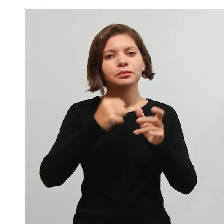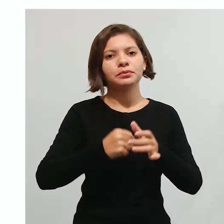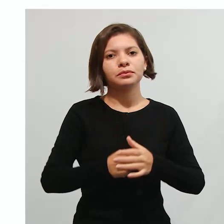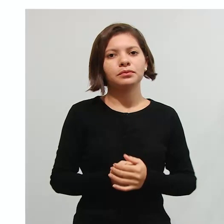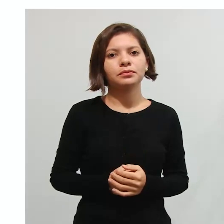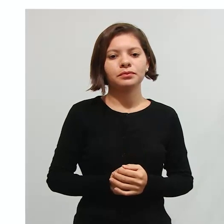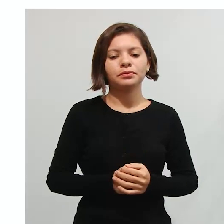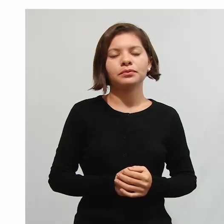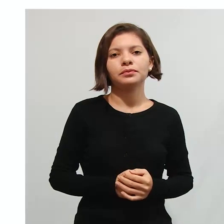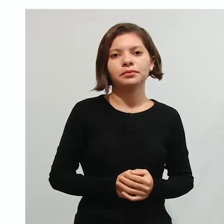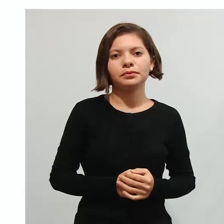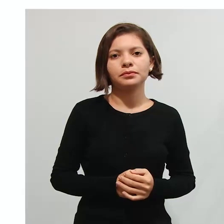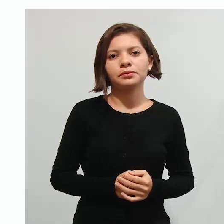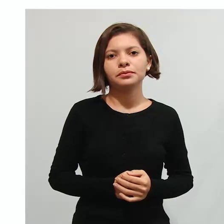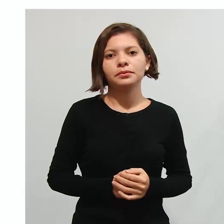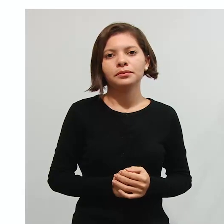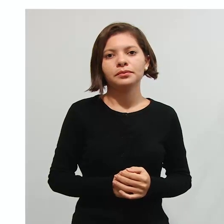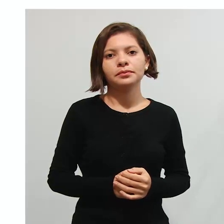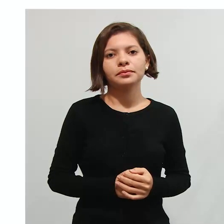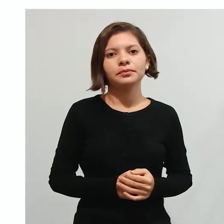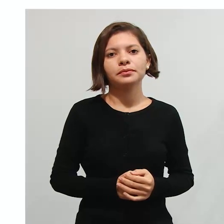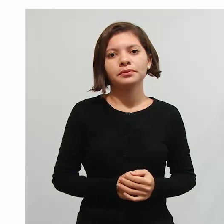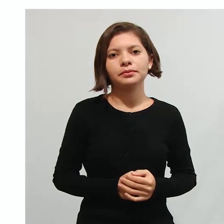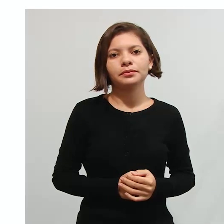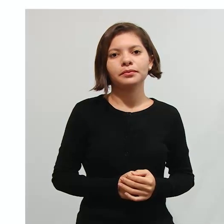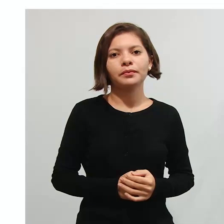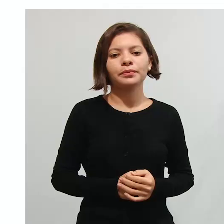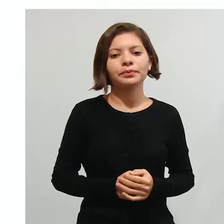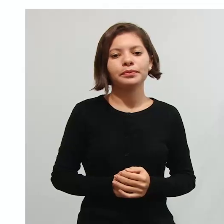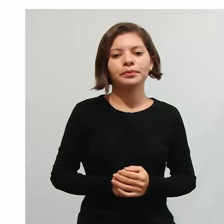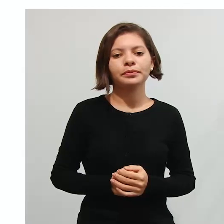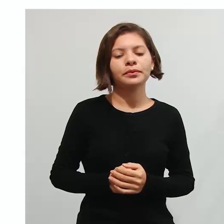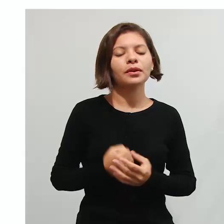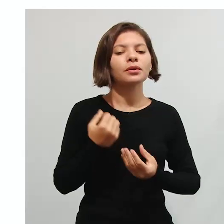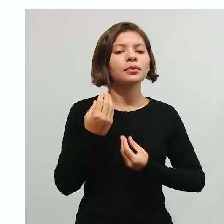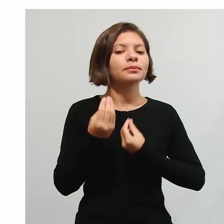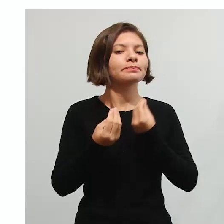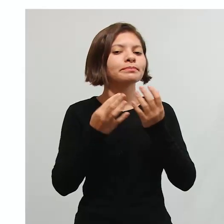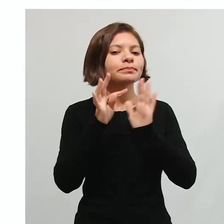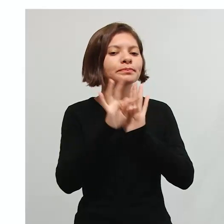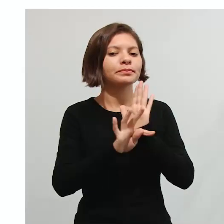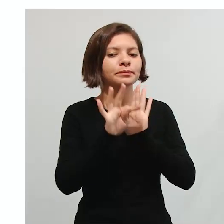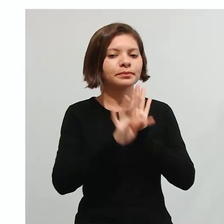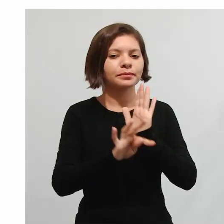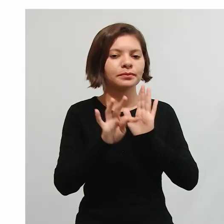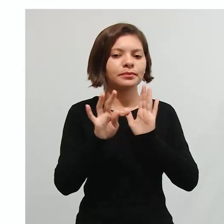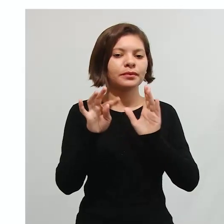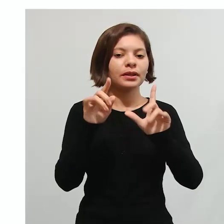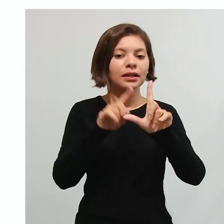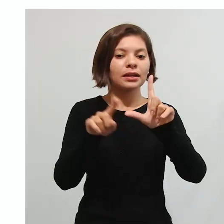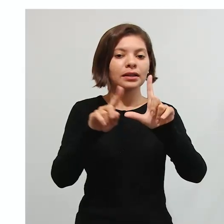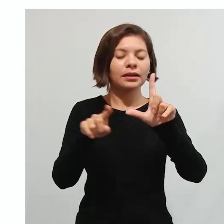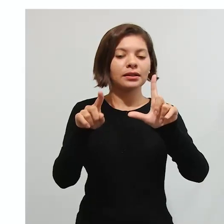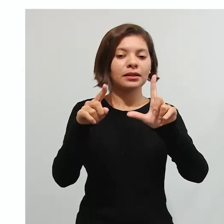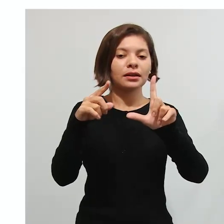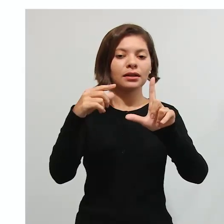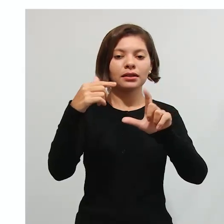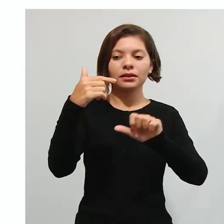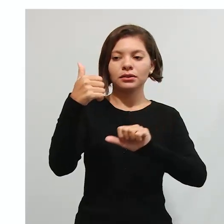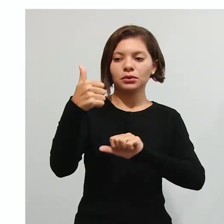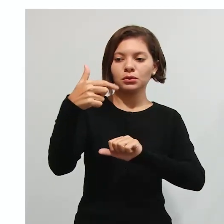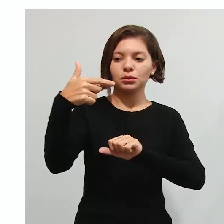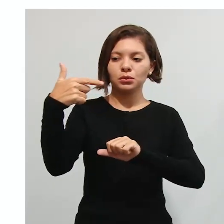necessárias não fazer nada muito prolixo o formato do texto sempre é fonte tamanho